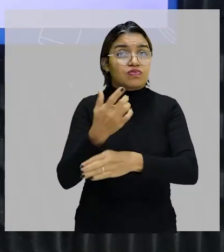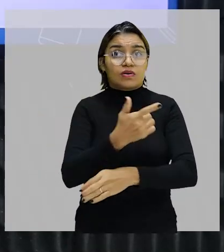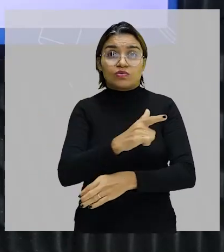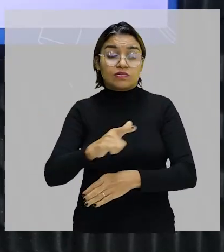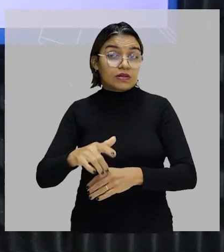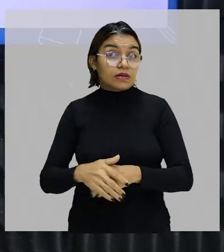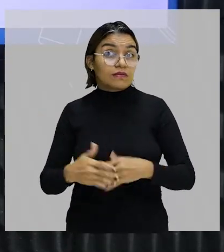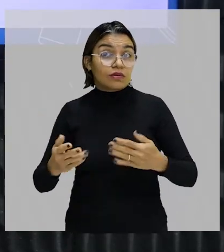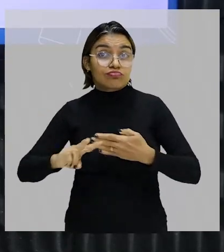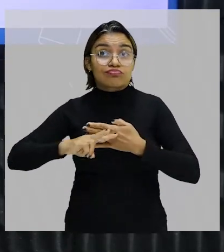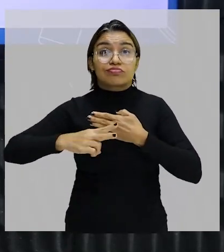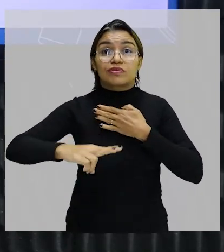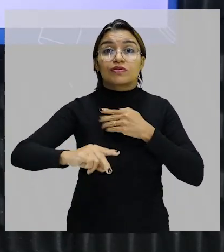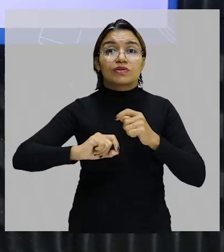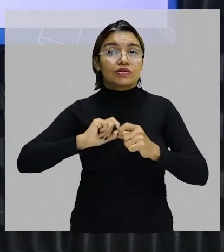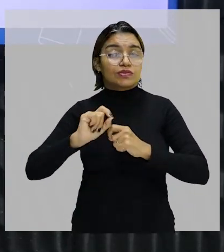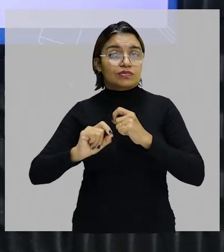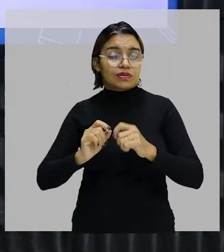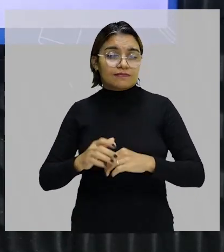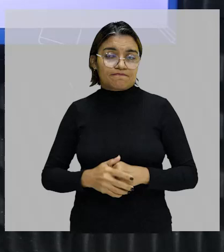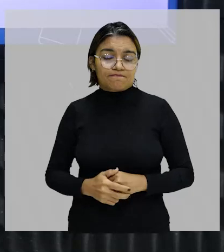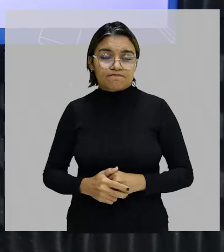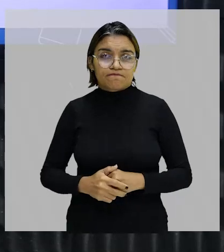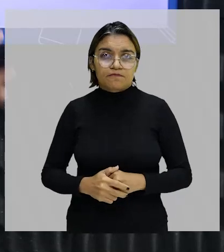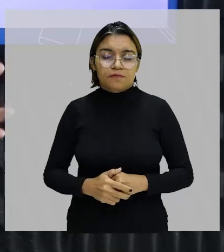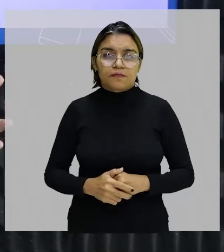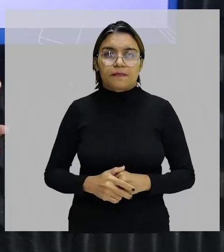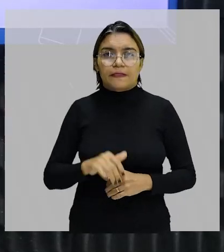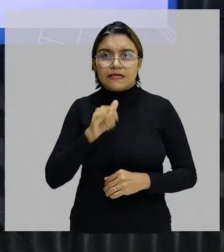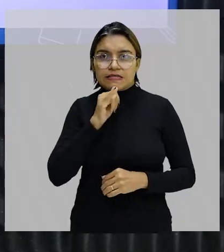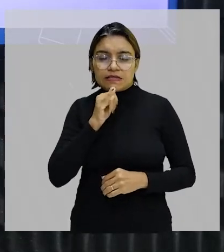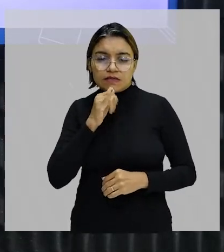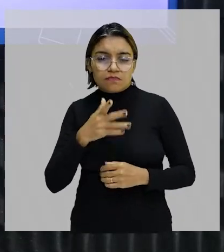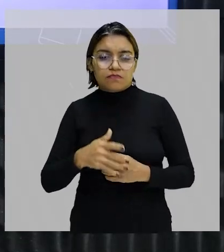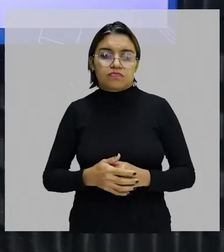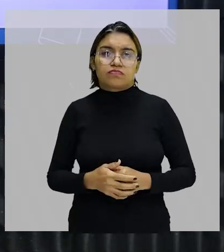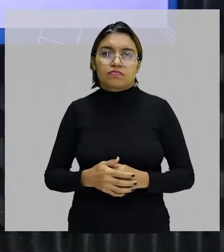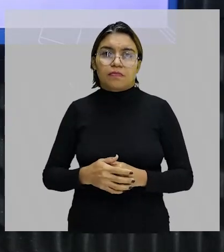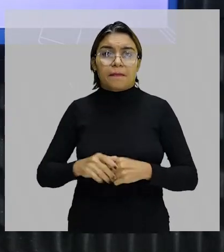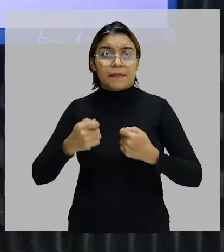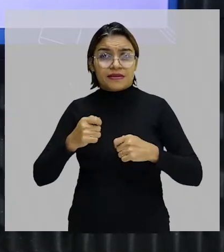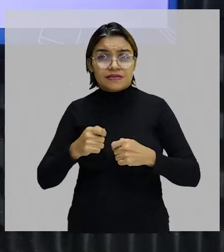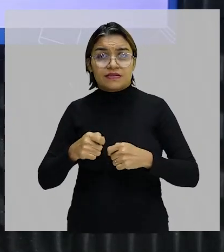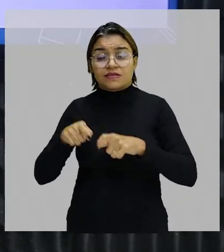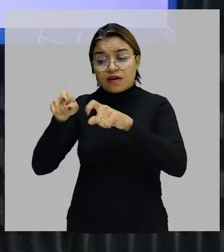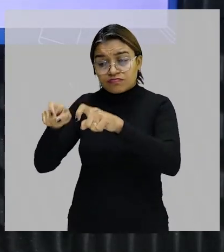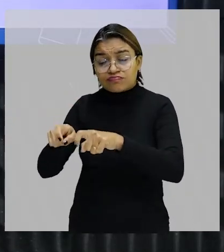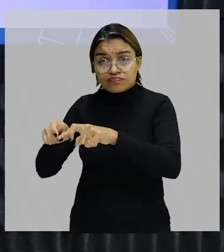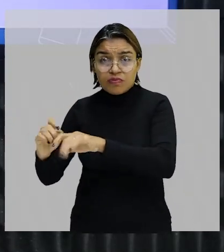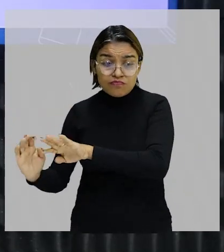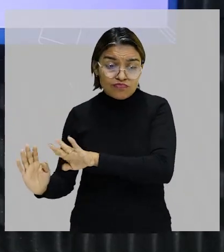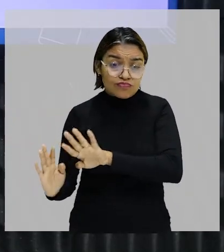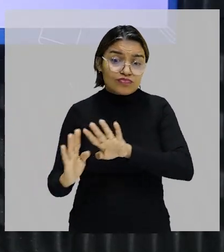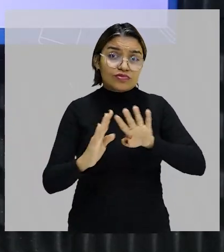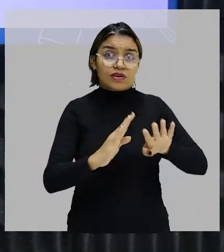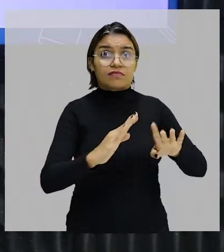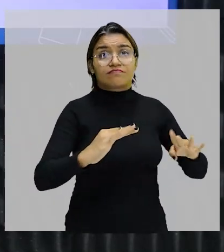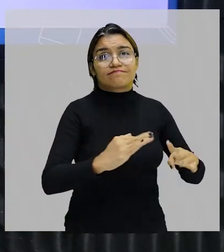por consequência, também vão buscar como única forma migrar para o espaço urbano em forma